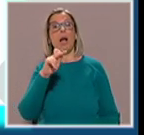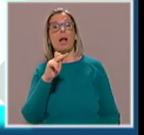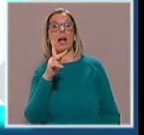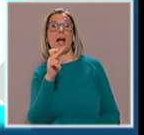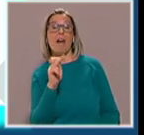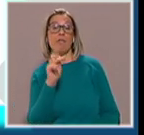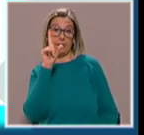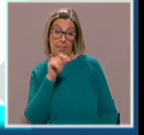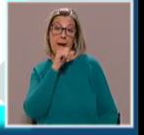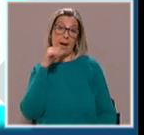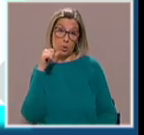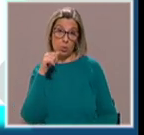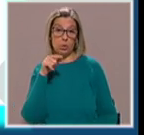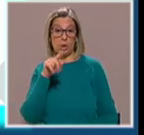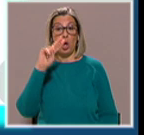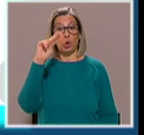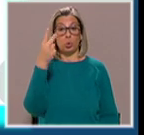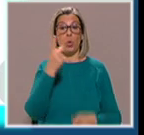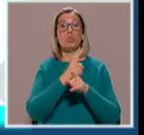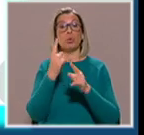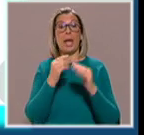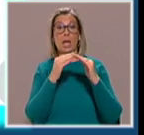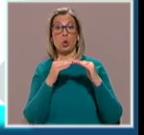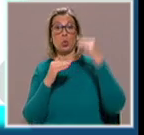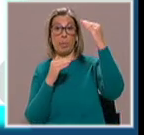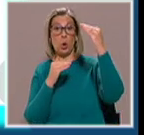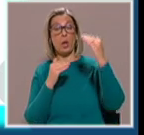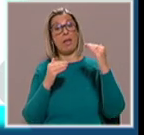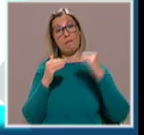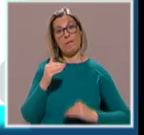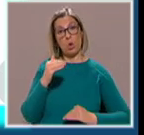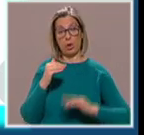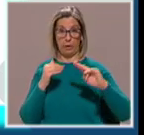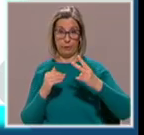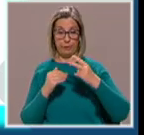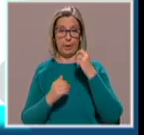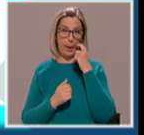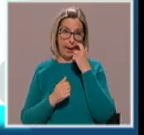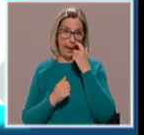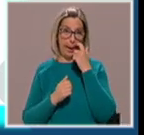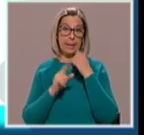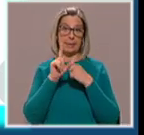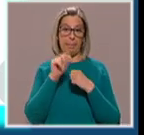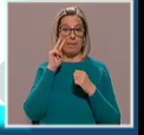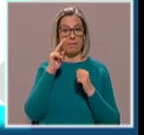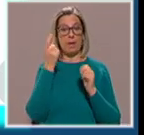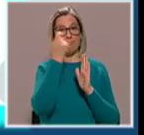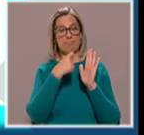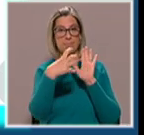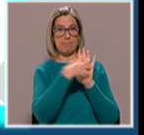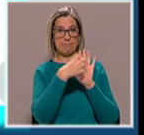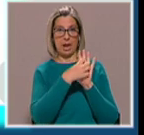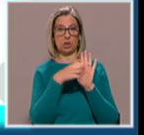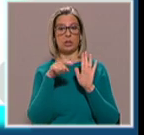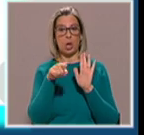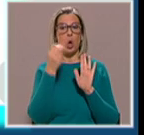azul. Veias cavas, duas, porque é a superior e a inferior. E ainda aqui temos uma imagem, um esquema representativo